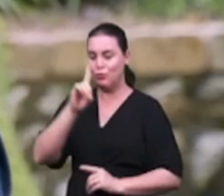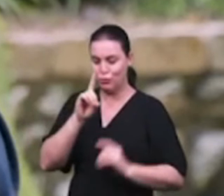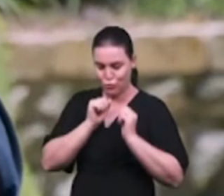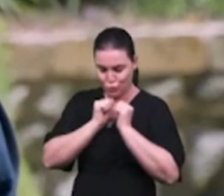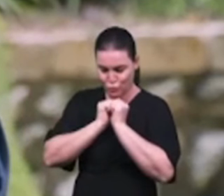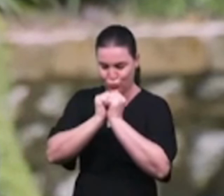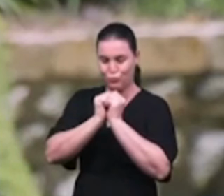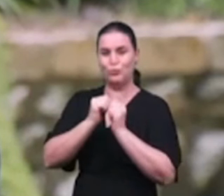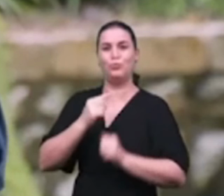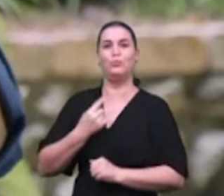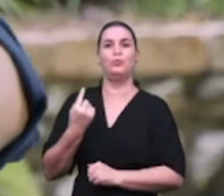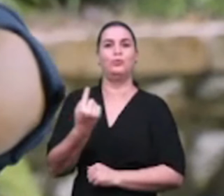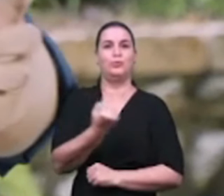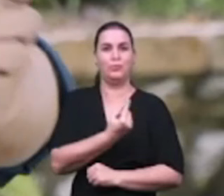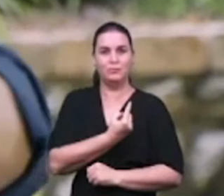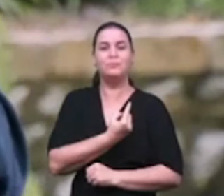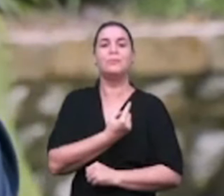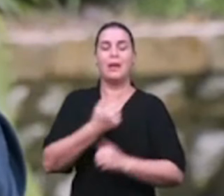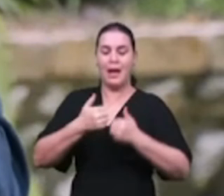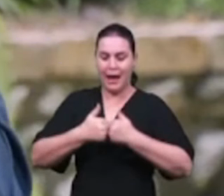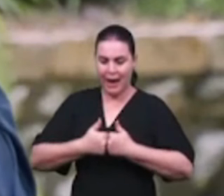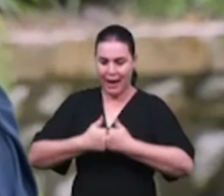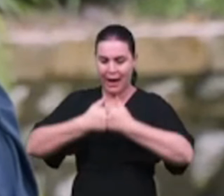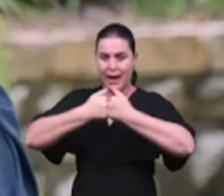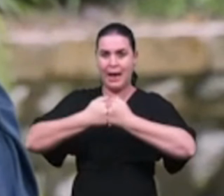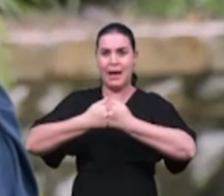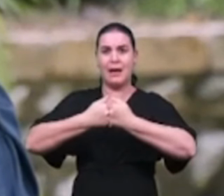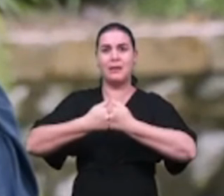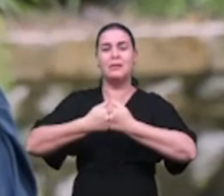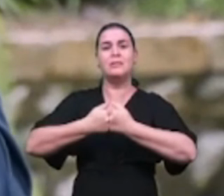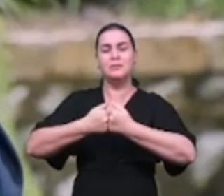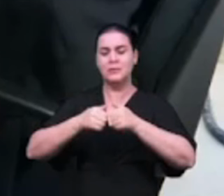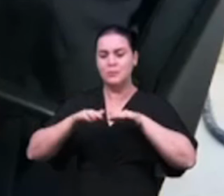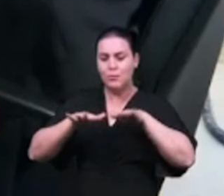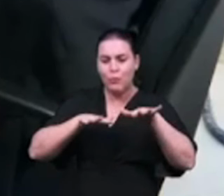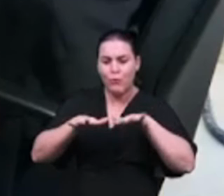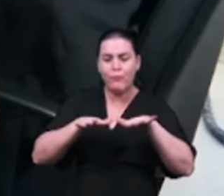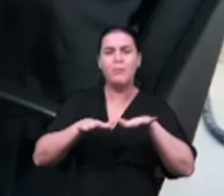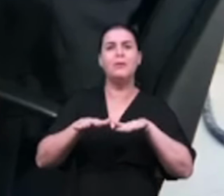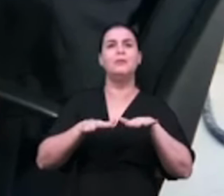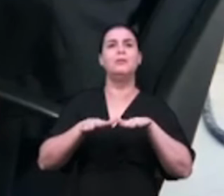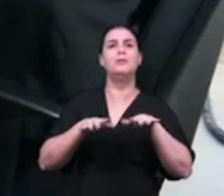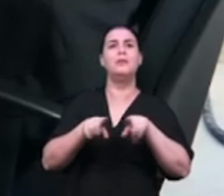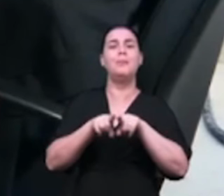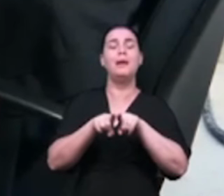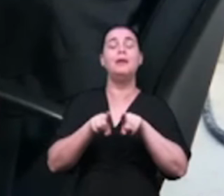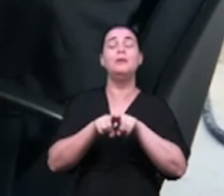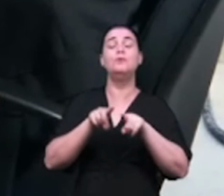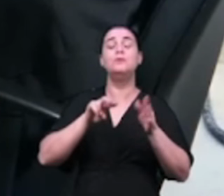se movendo no meio do povo. Onde é que está o temor, que eu ia falar do temor, da isso da arca?